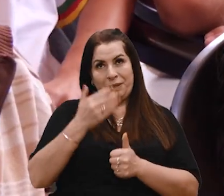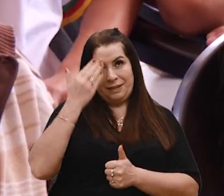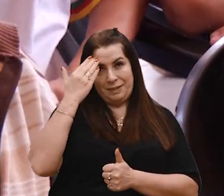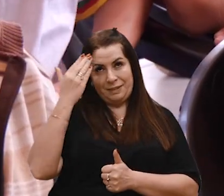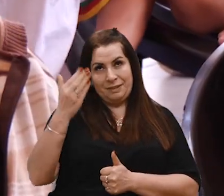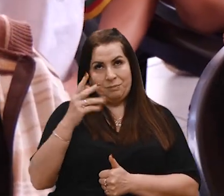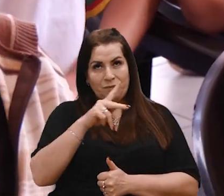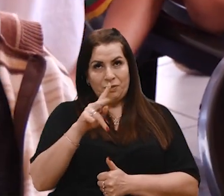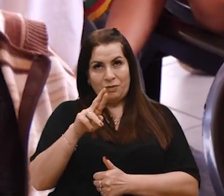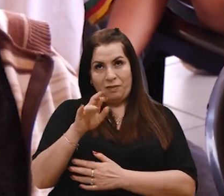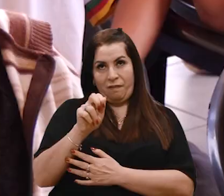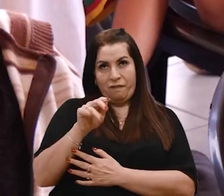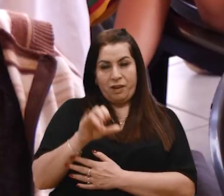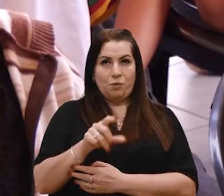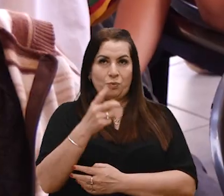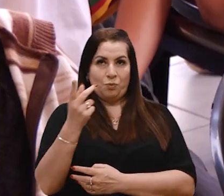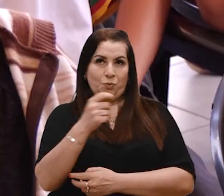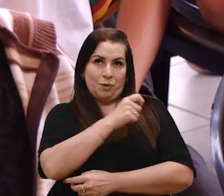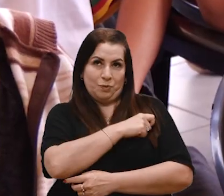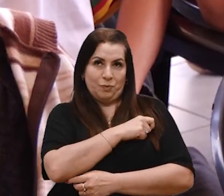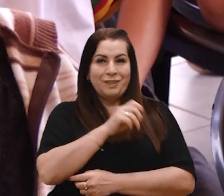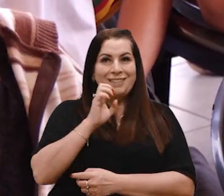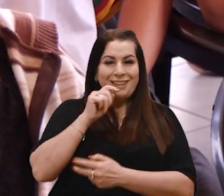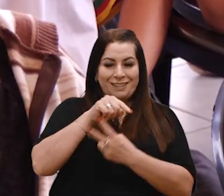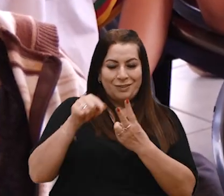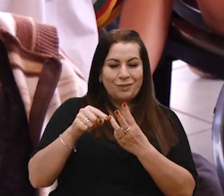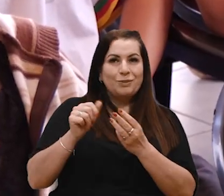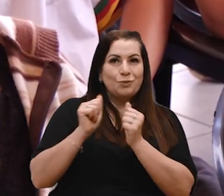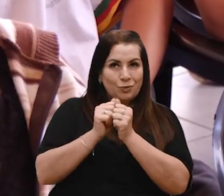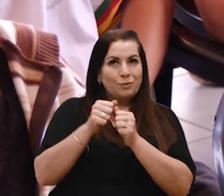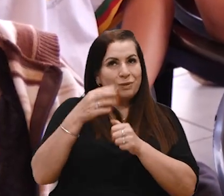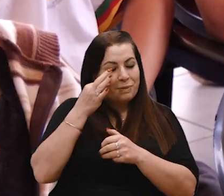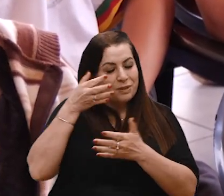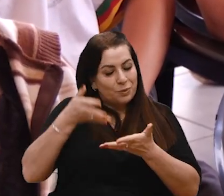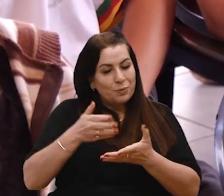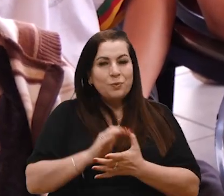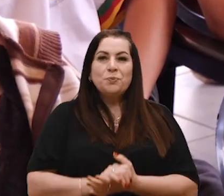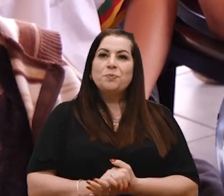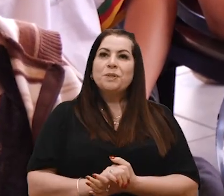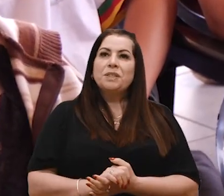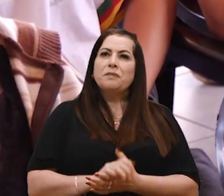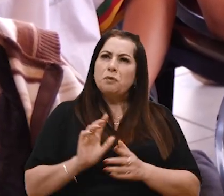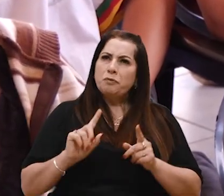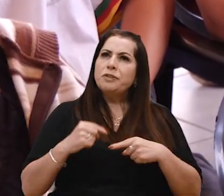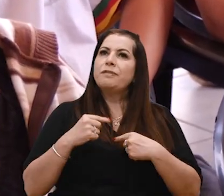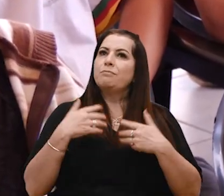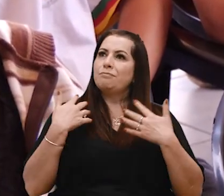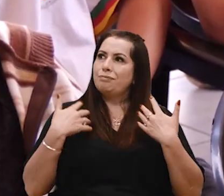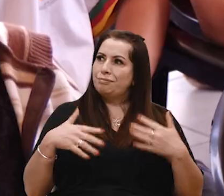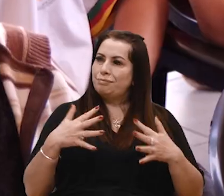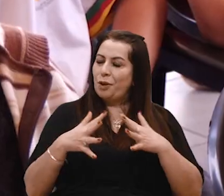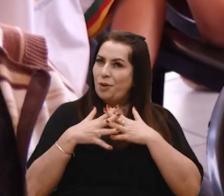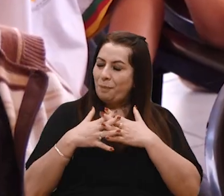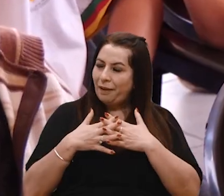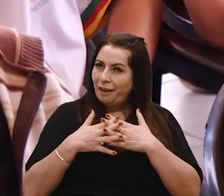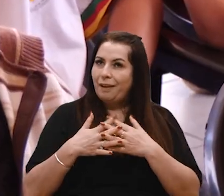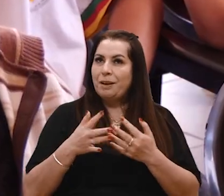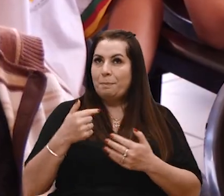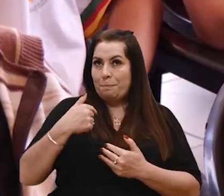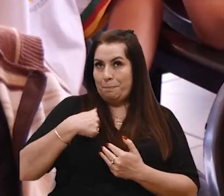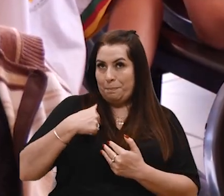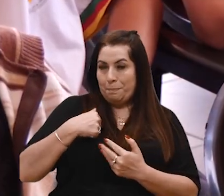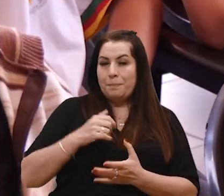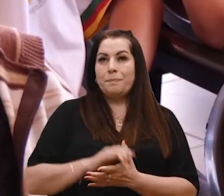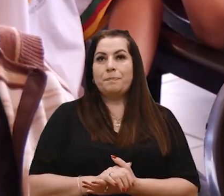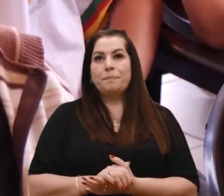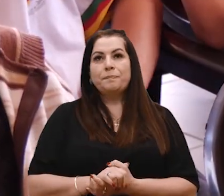Bom, primeiramente agradecer ao Sr. Rafael, o Walkins e a Estela por estar aqui presente hoje. Foi um desafio bem